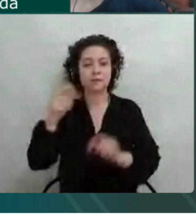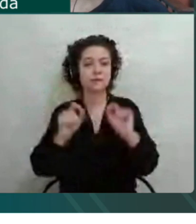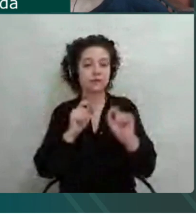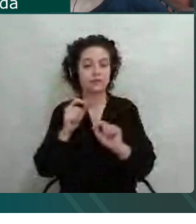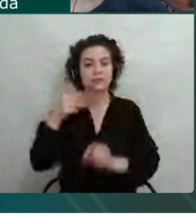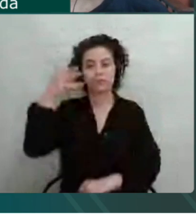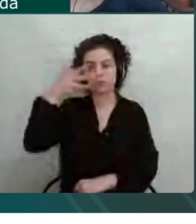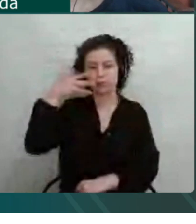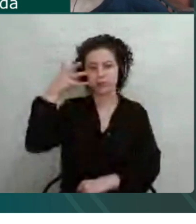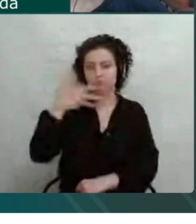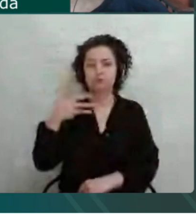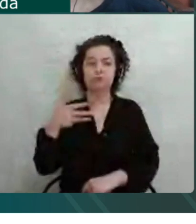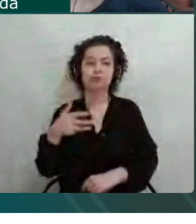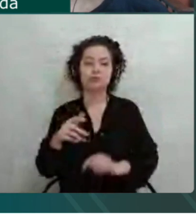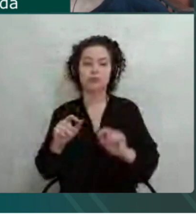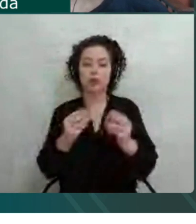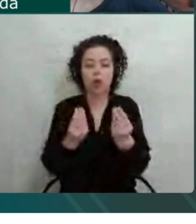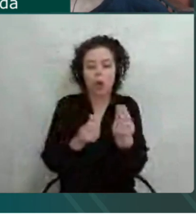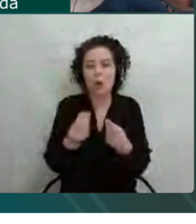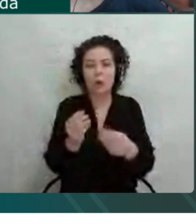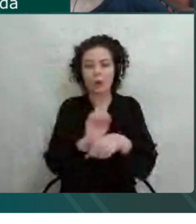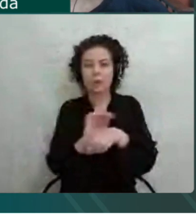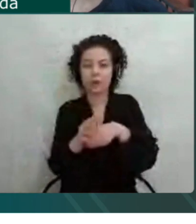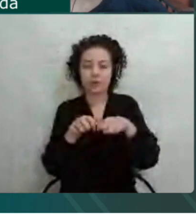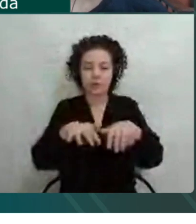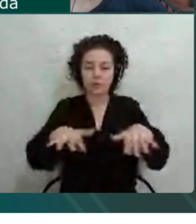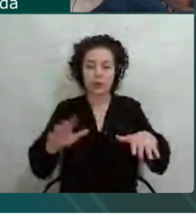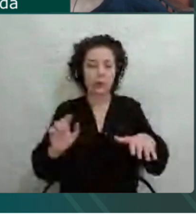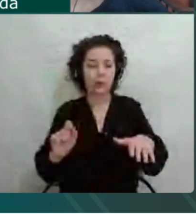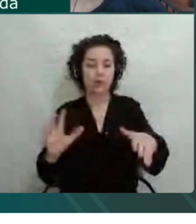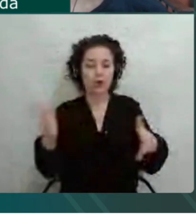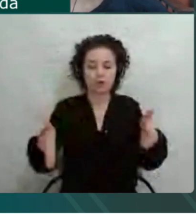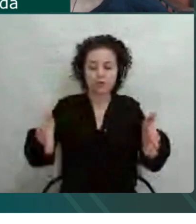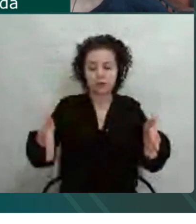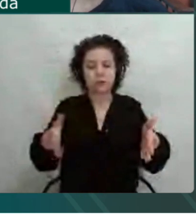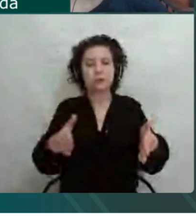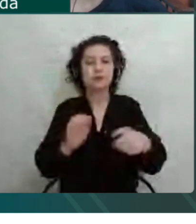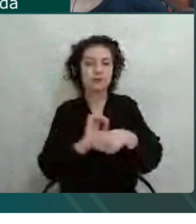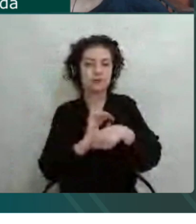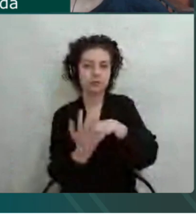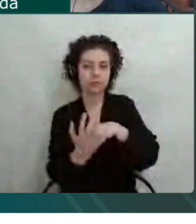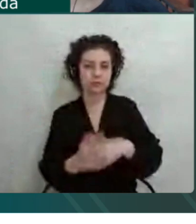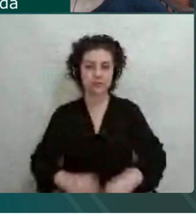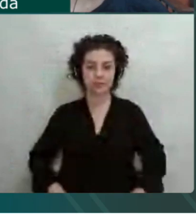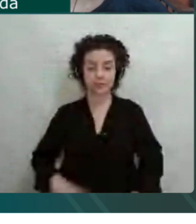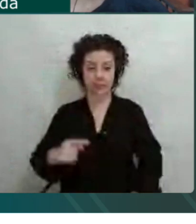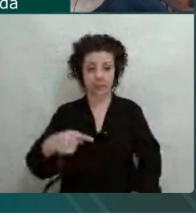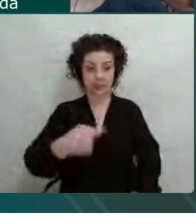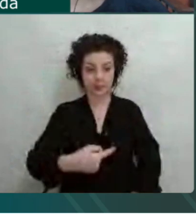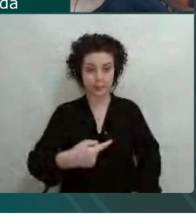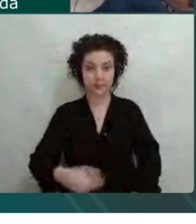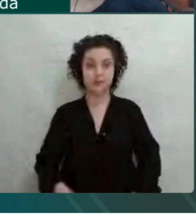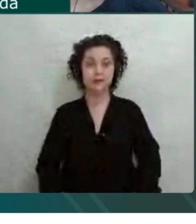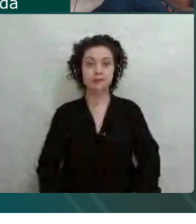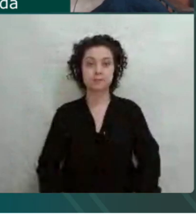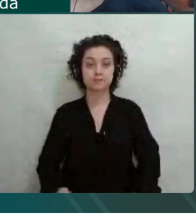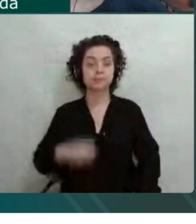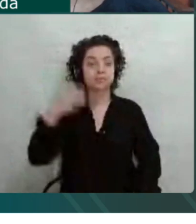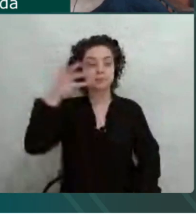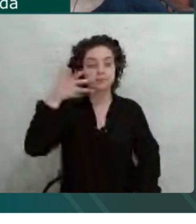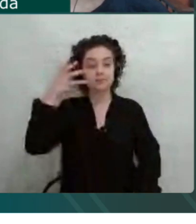quadro epidemiológico em relação ao que está acontecendo do Covid. A seguir, nós teremos a apresentação do Dr. José